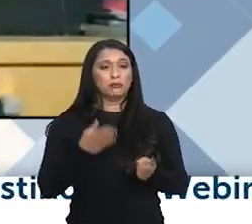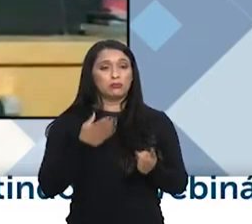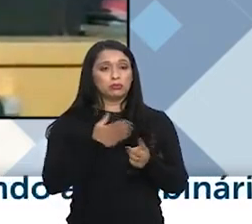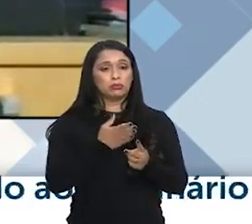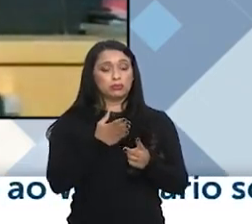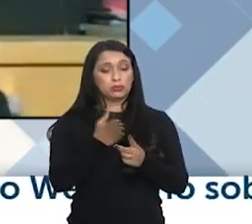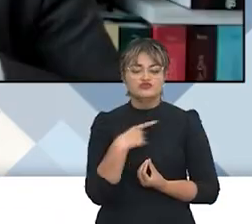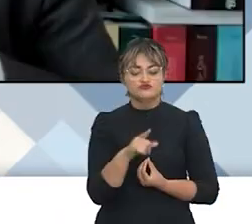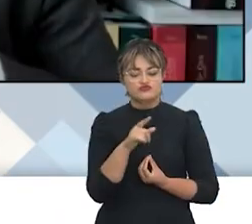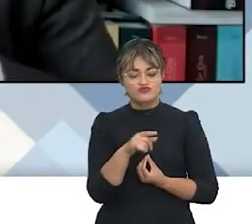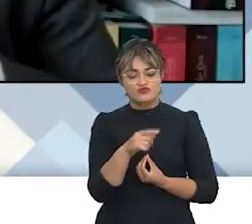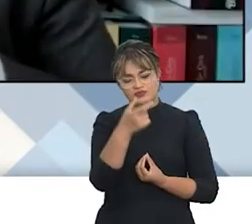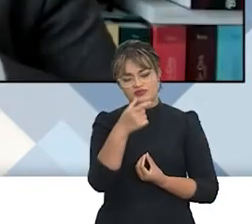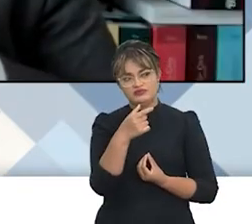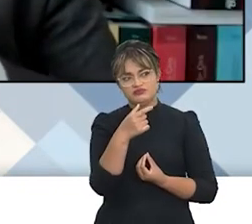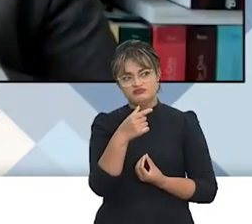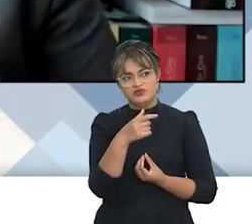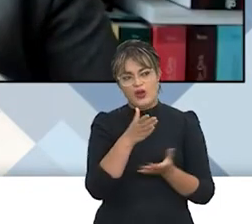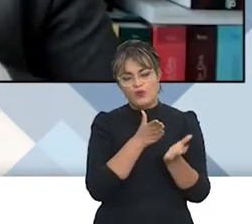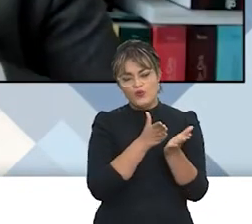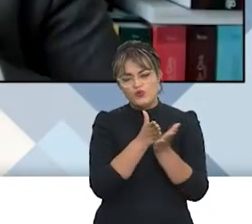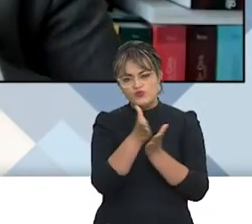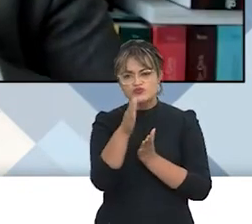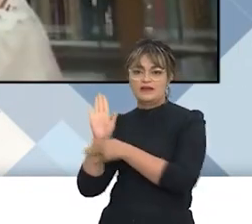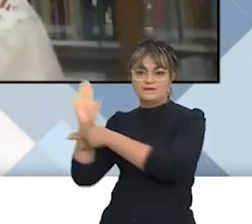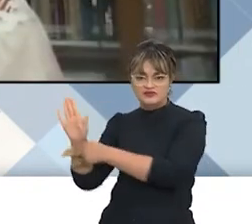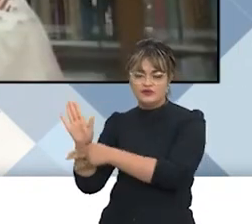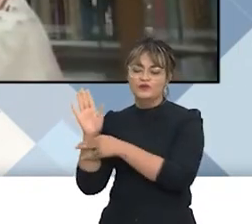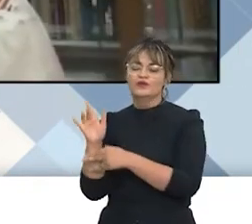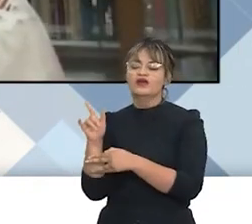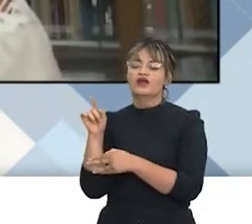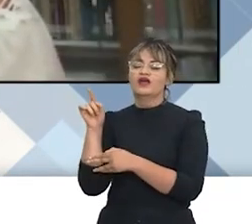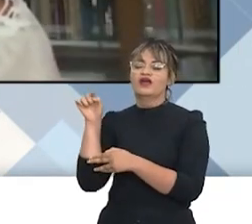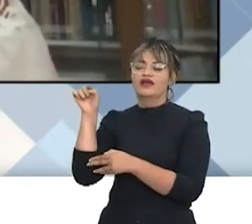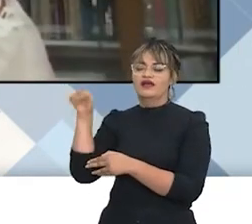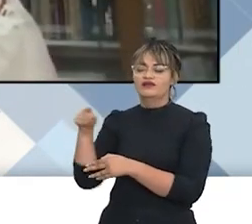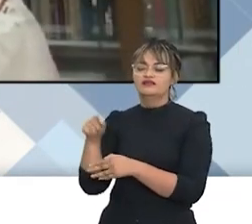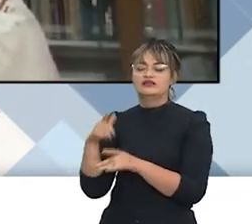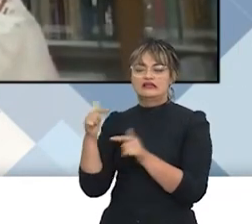contou também com a participação de outros magistrados e especialistas no assunto.